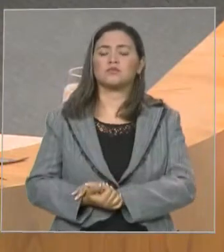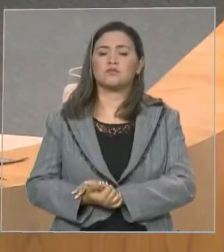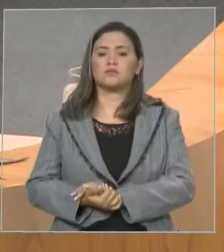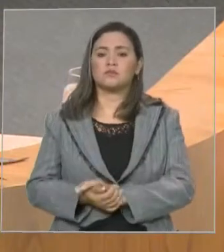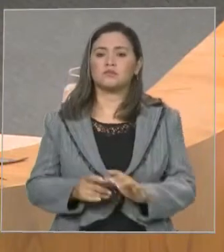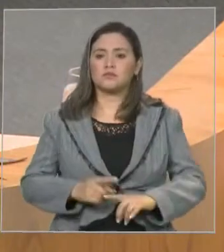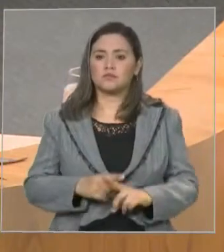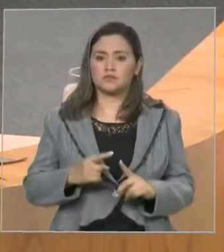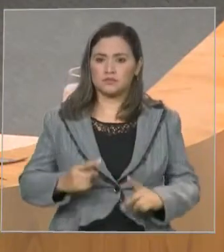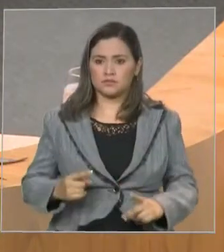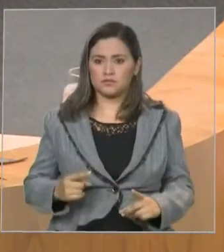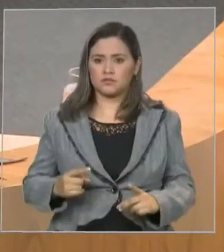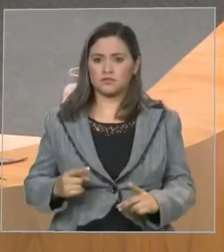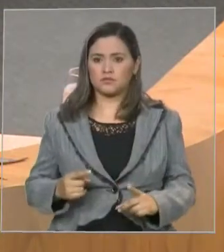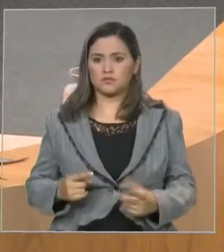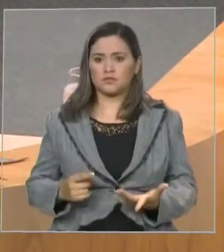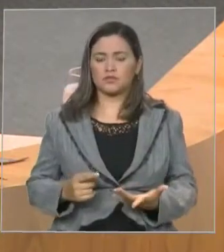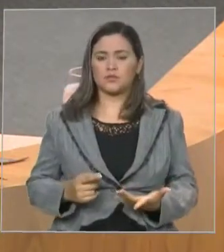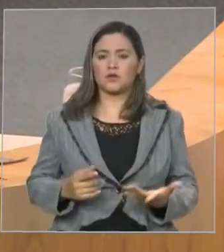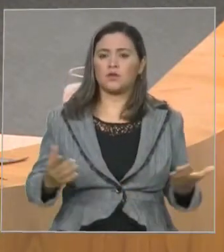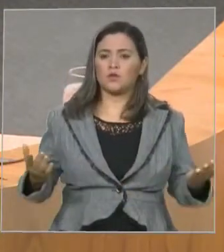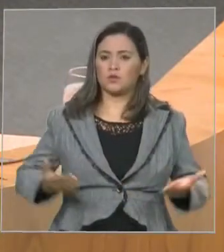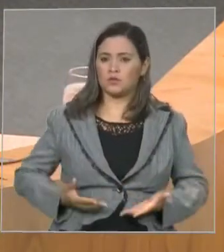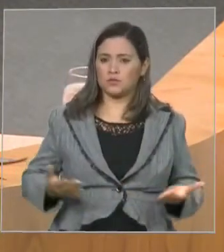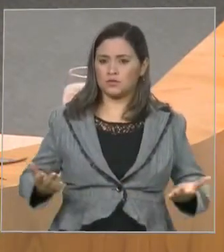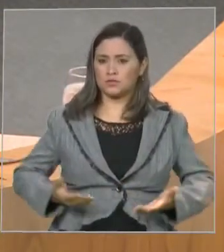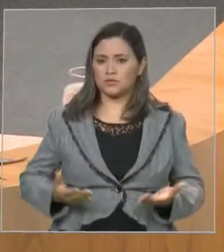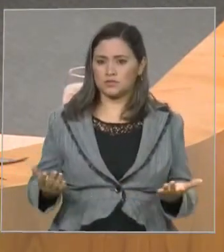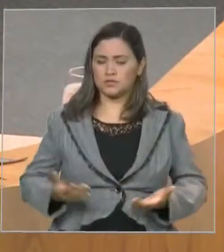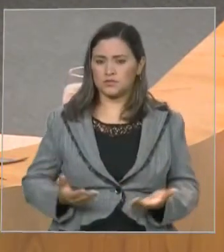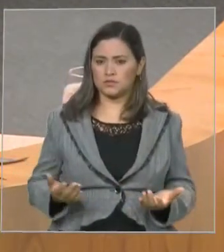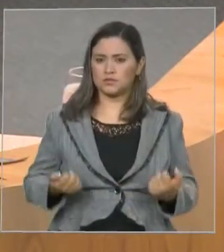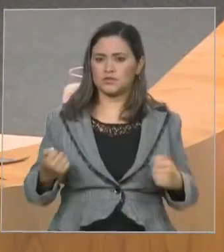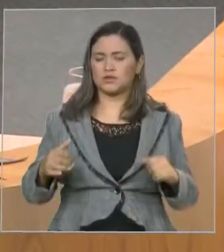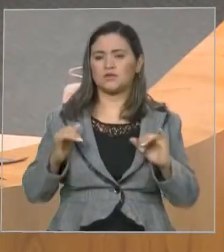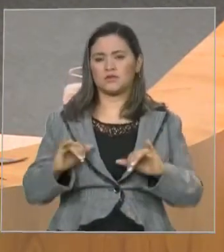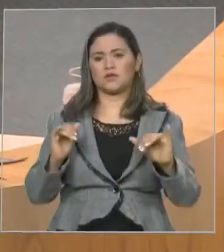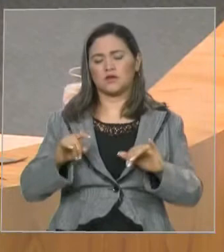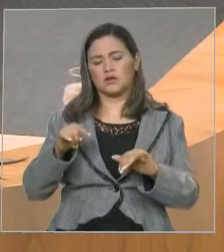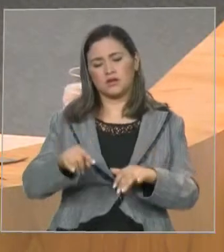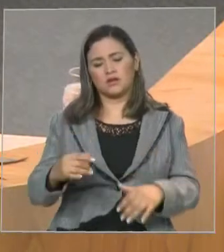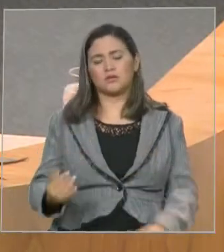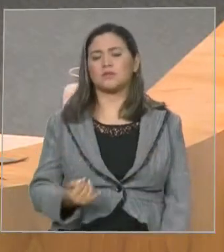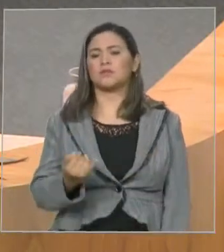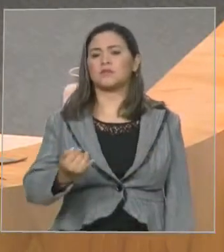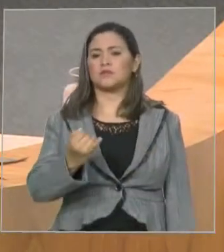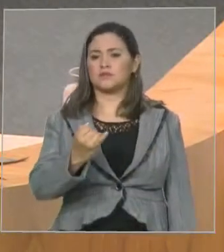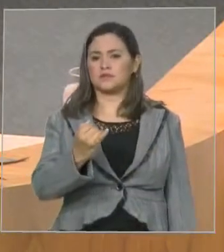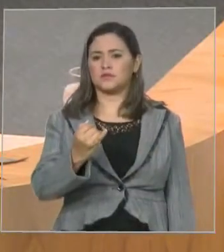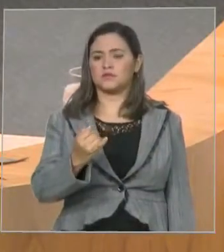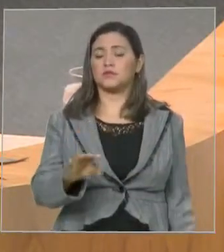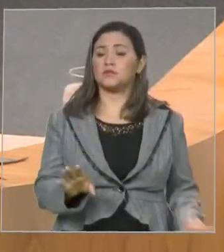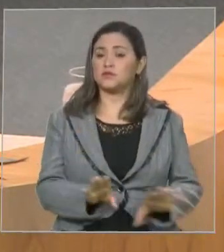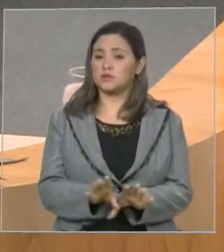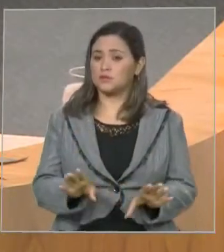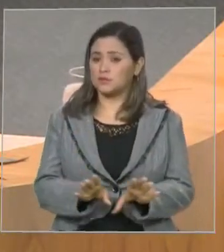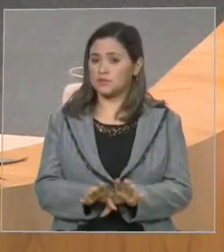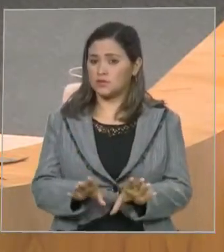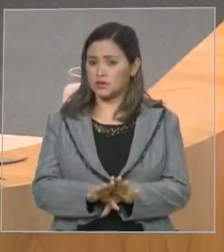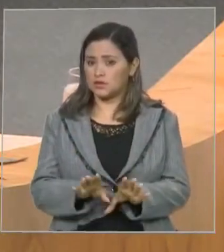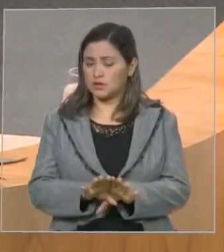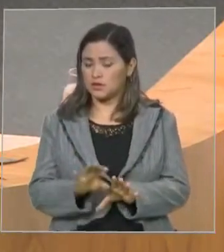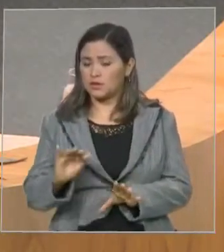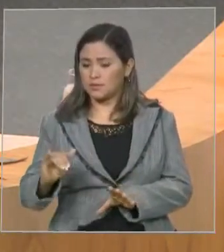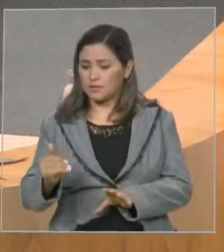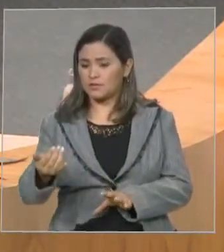Mas nós não poderíamos deixar hoje, senhor presidente, de destacar essa necessidade. E também aqui, aproveitando, falando do tema de segurança